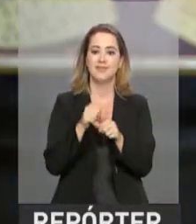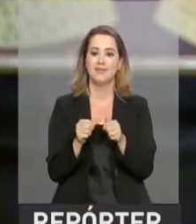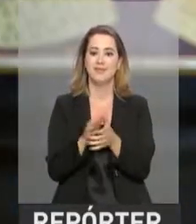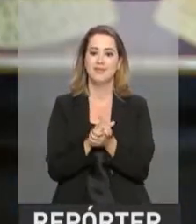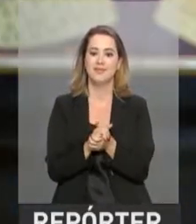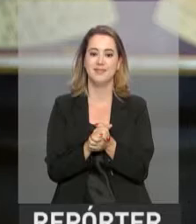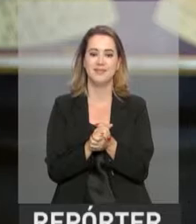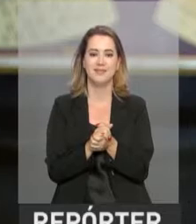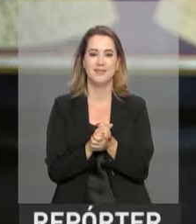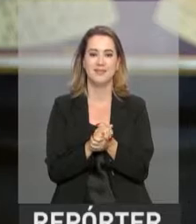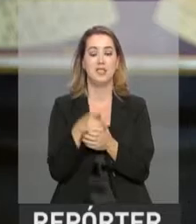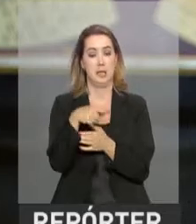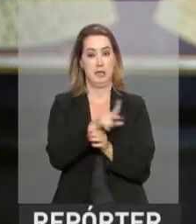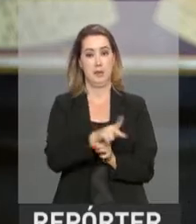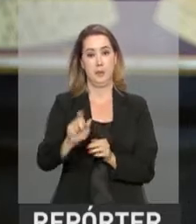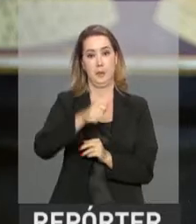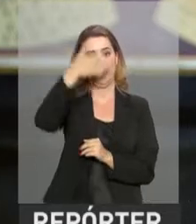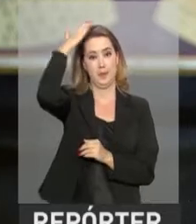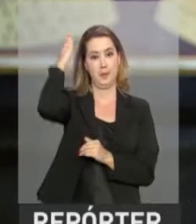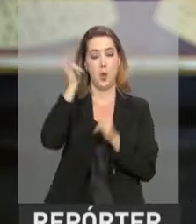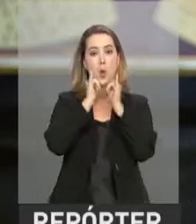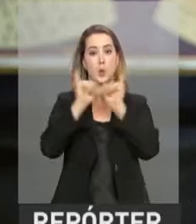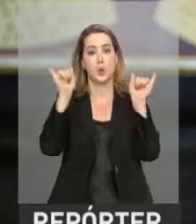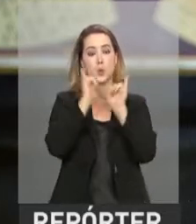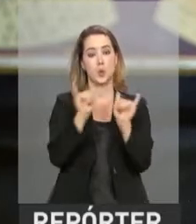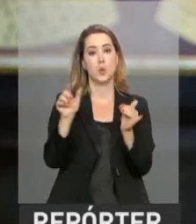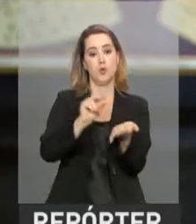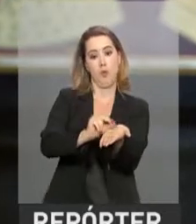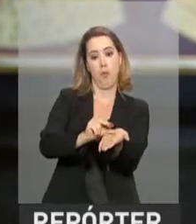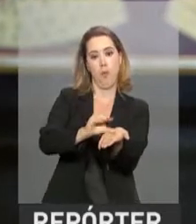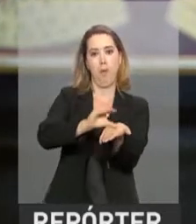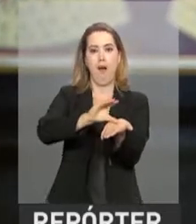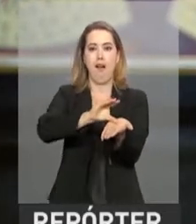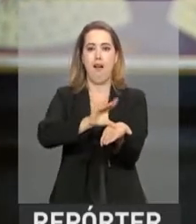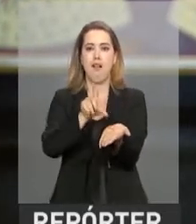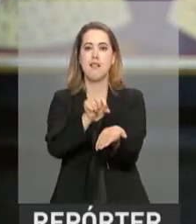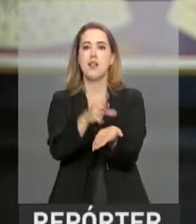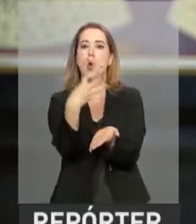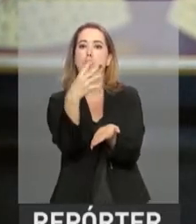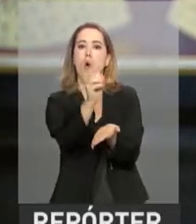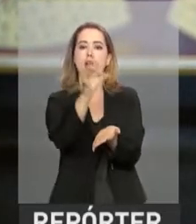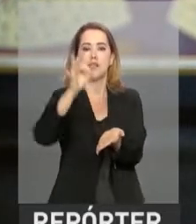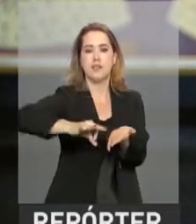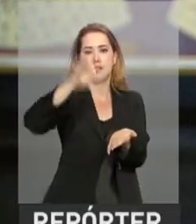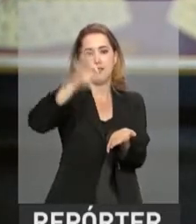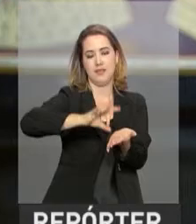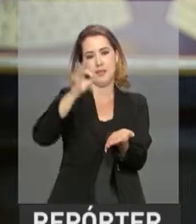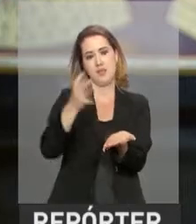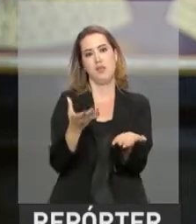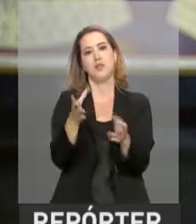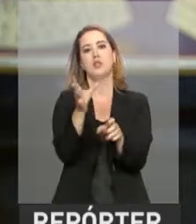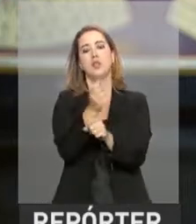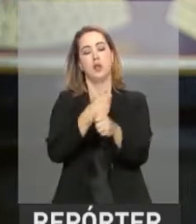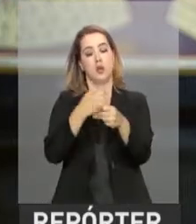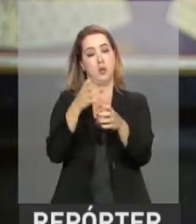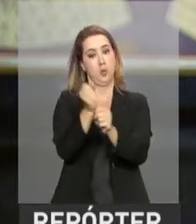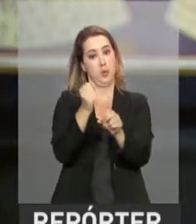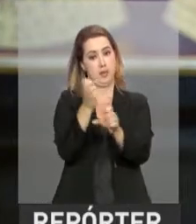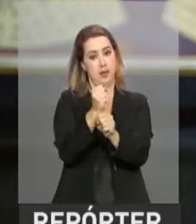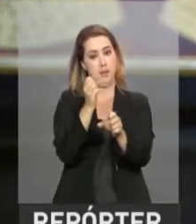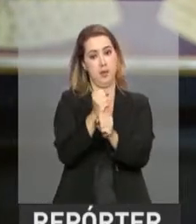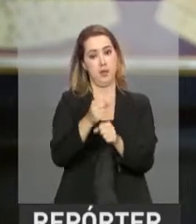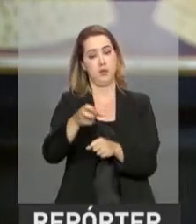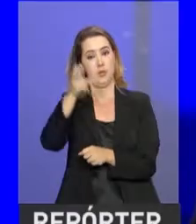E o presidente Michel Temer anunciou um aumento de mais de 40% no orçamento da cultura para 2017.